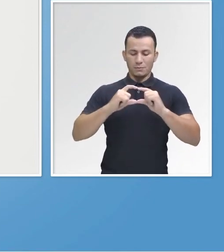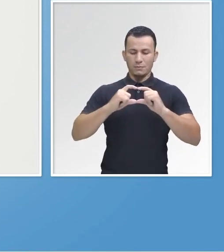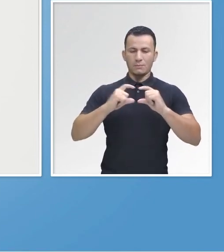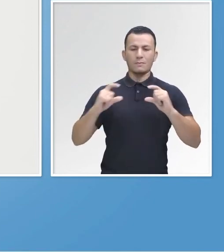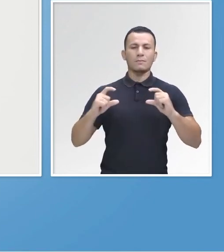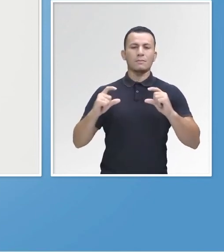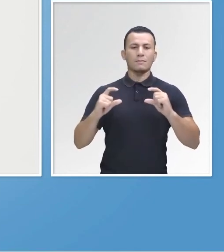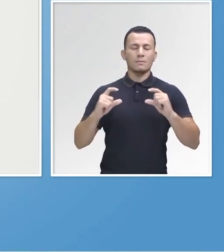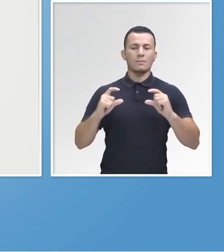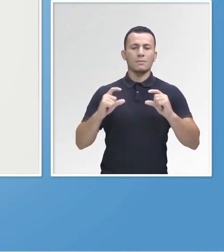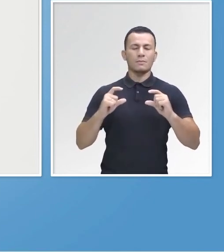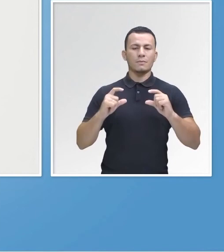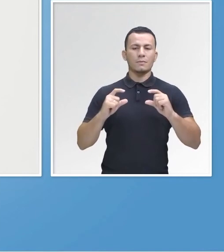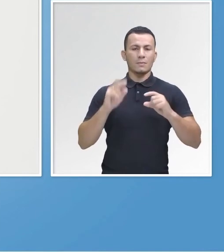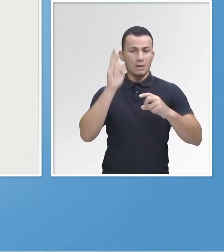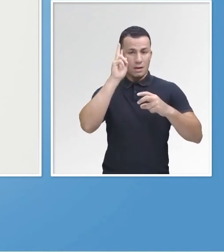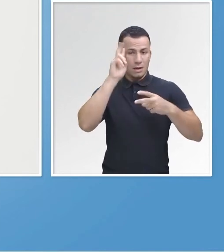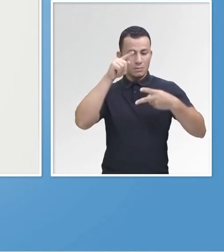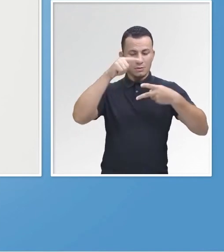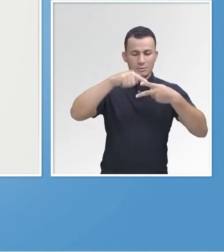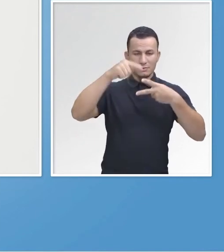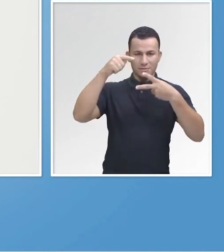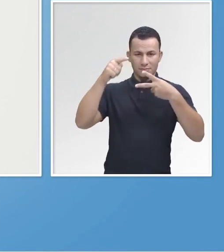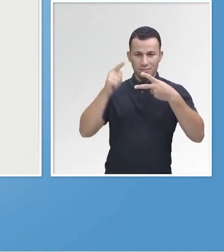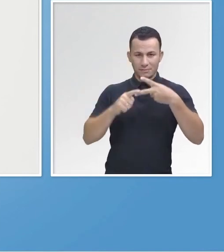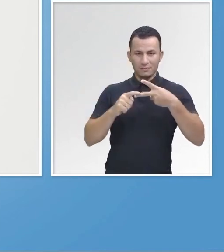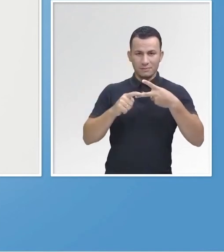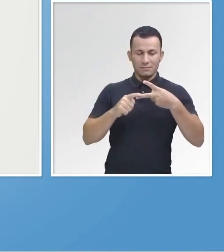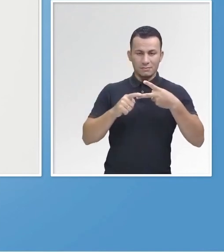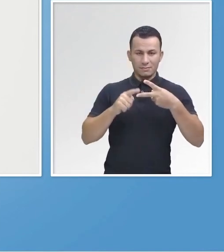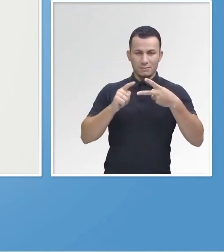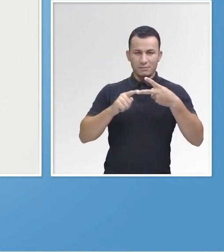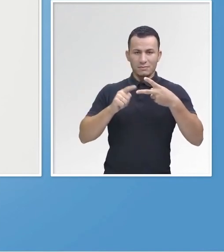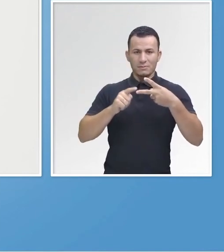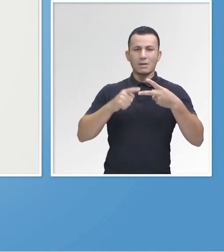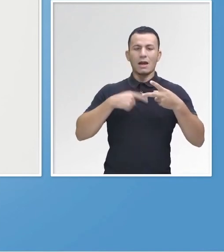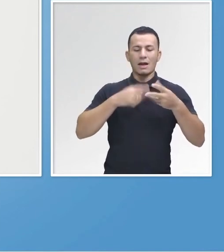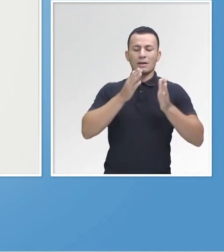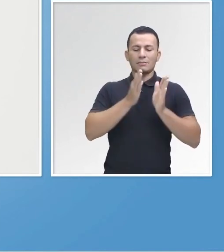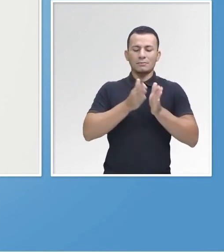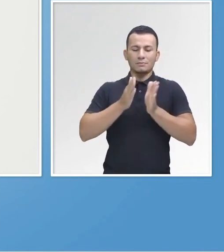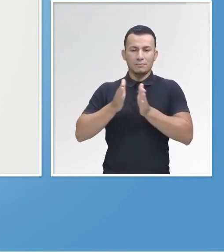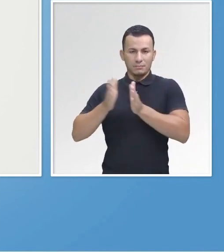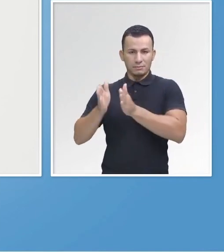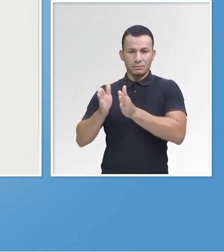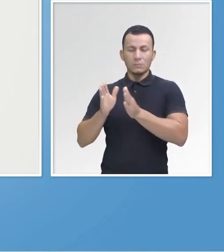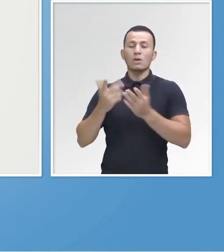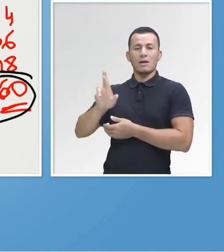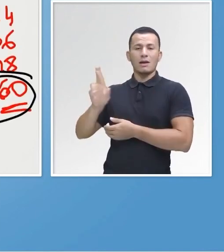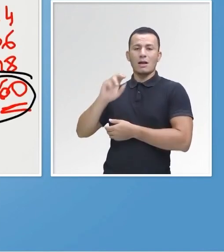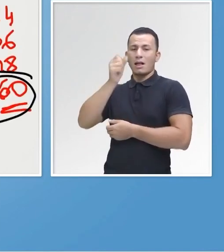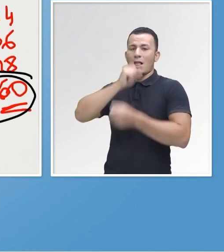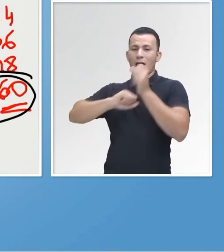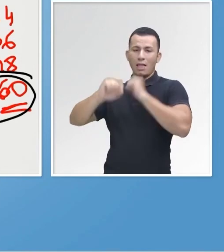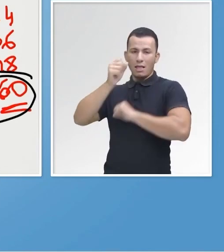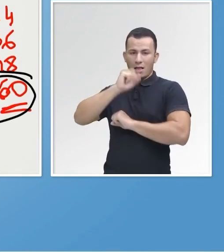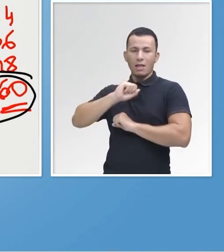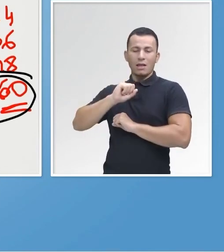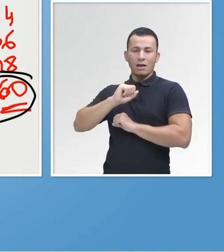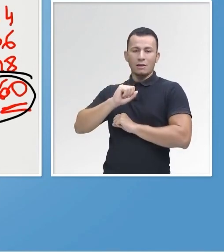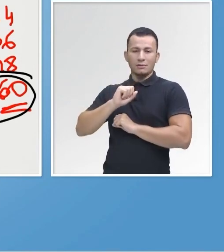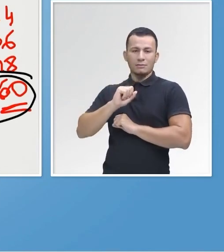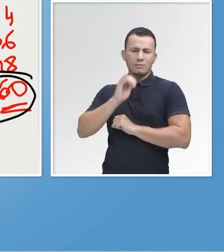o que que é o denominador novamente quantas partes do todo foi dividido então perceba que esse chocolate olha aí ó esse